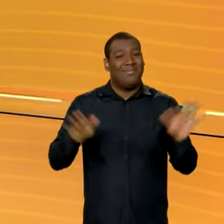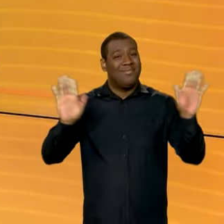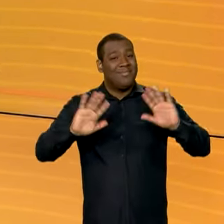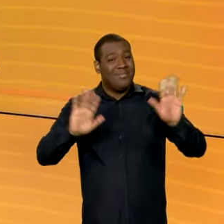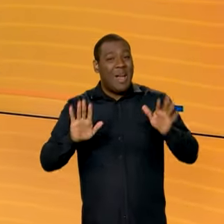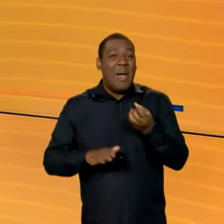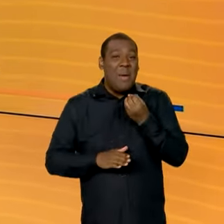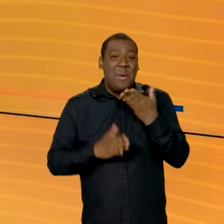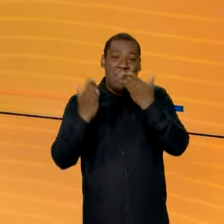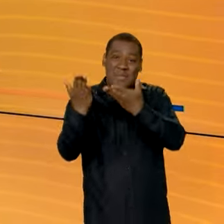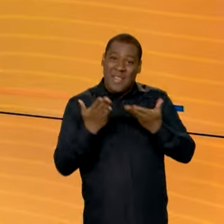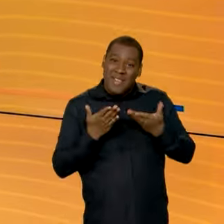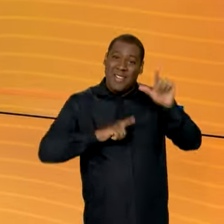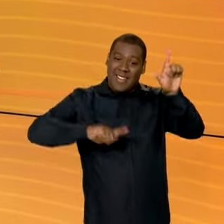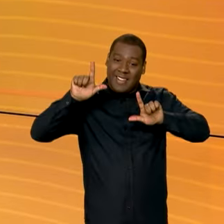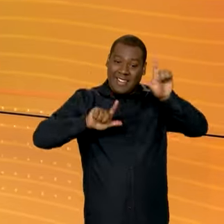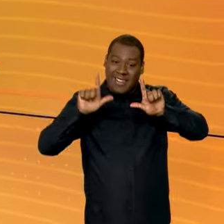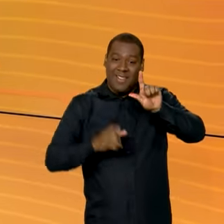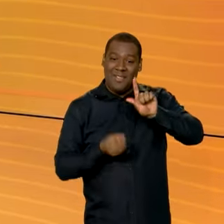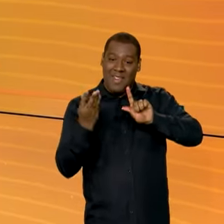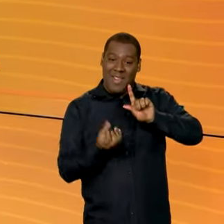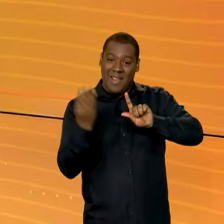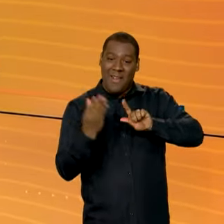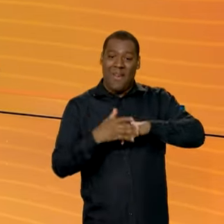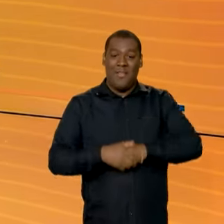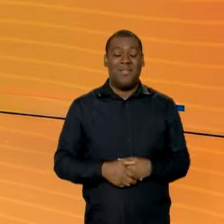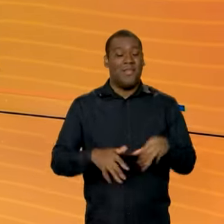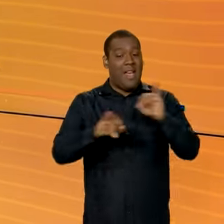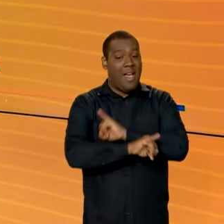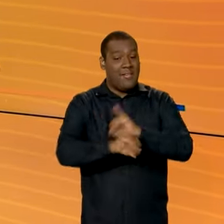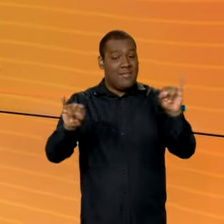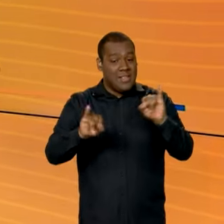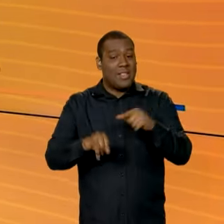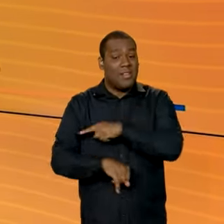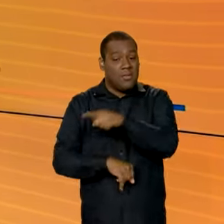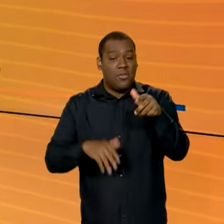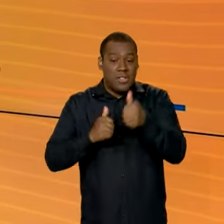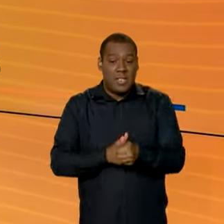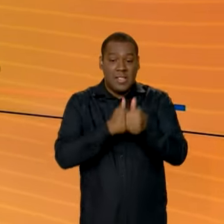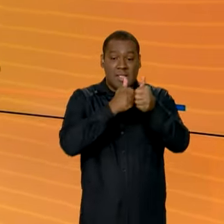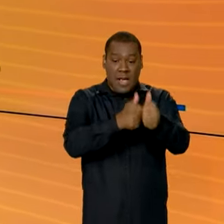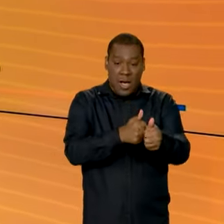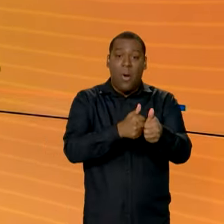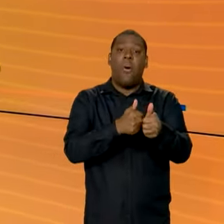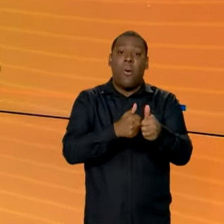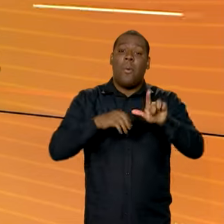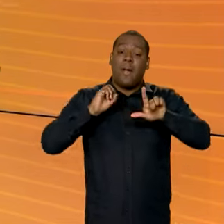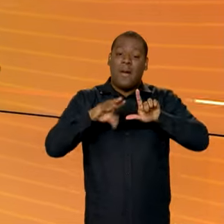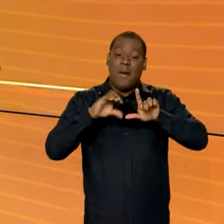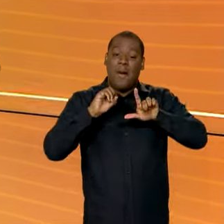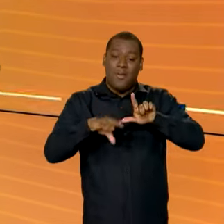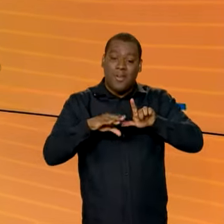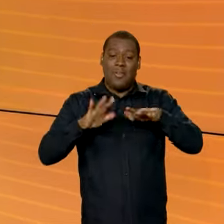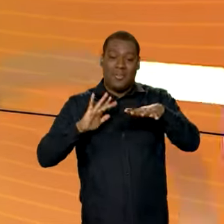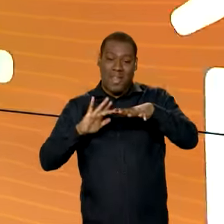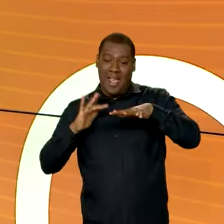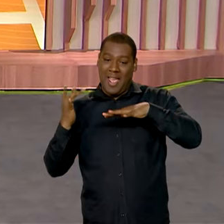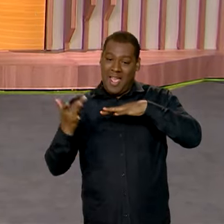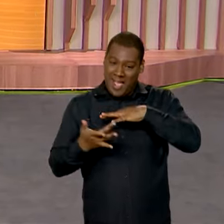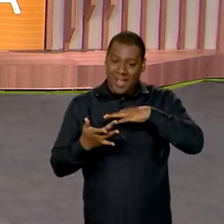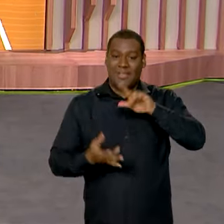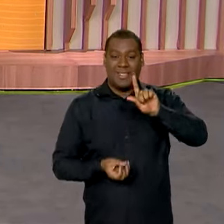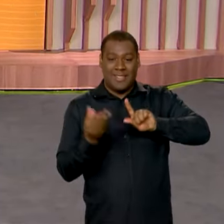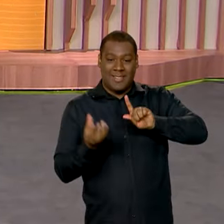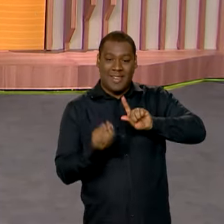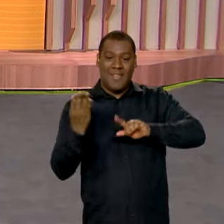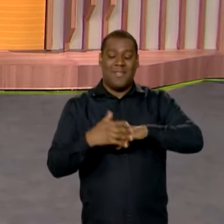Olá, seja muito bem-vindo ao canal Gov. Lembrando que você pode nos acompanhar também ao vivo pelas redes sociais.